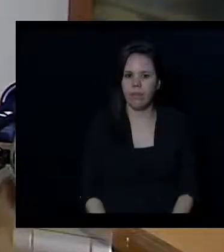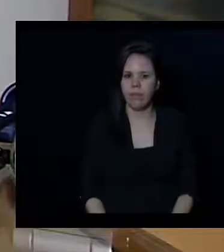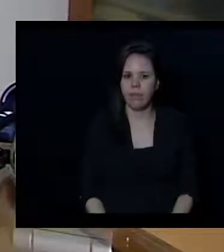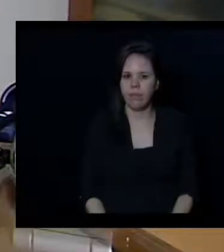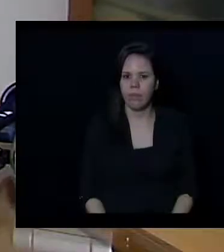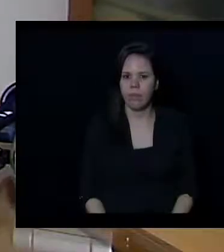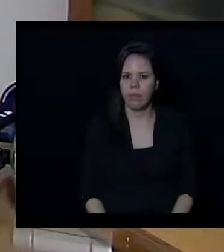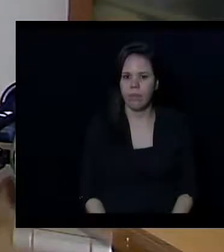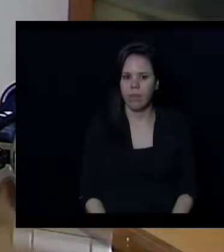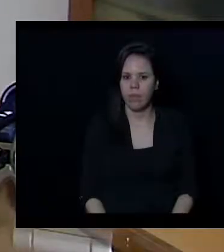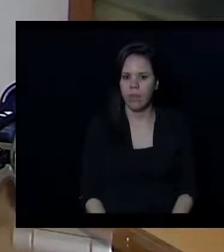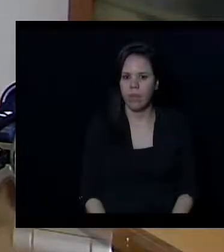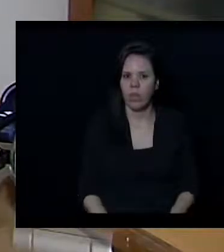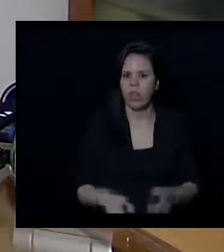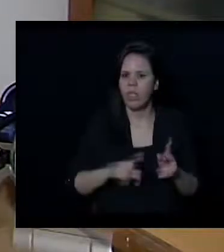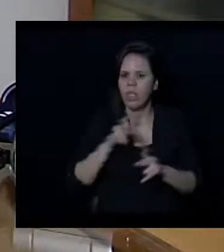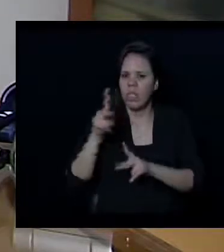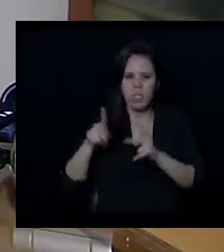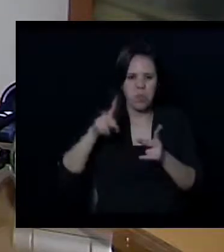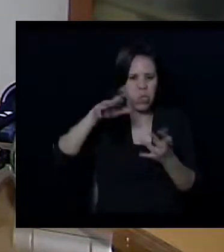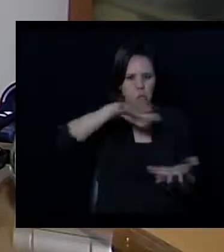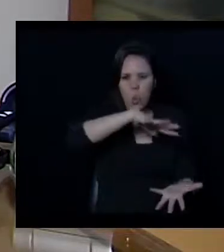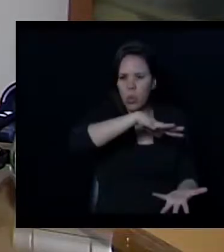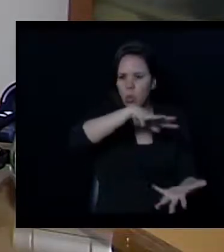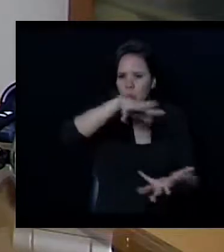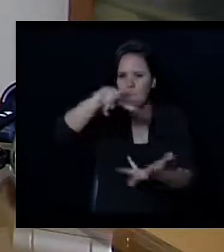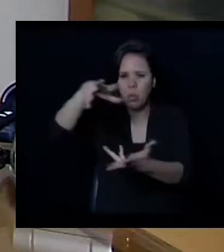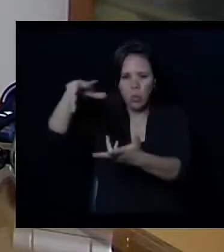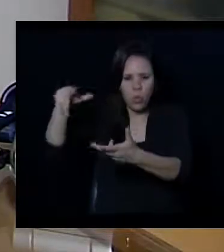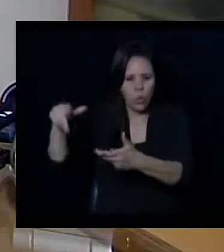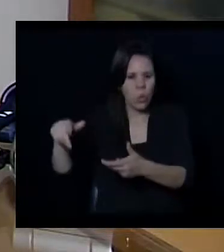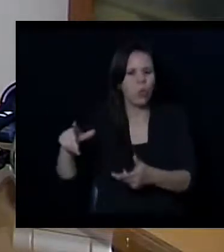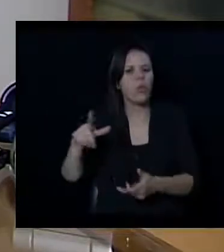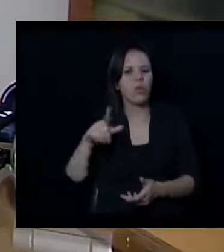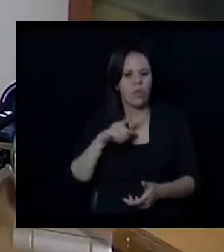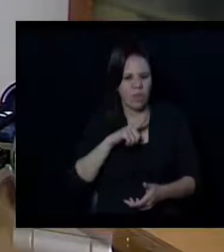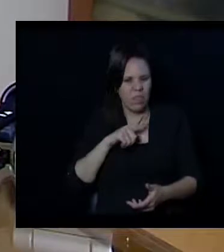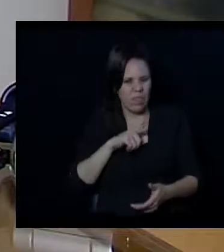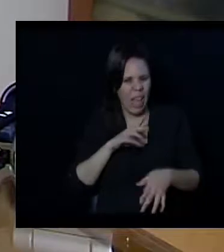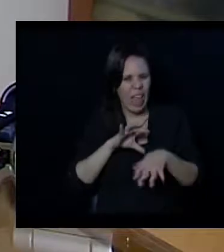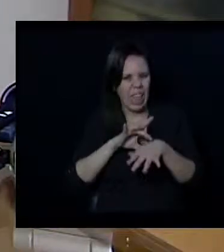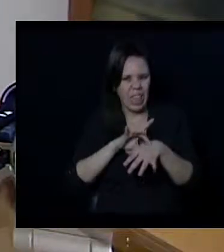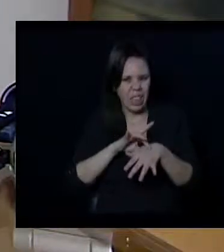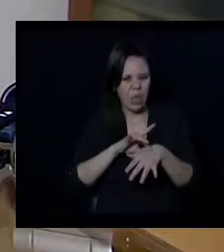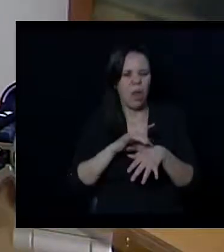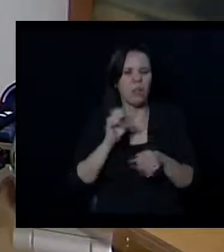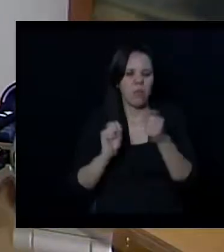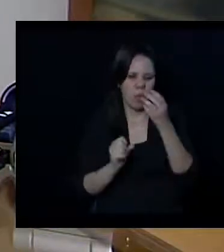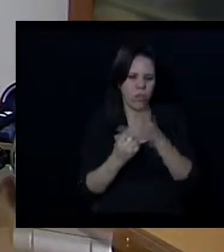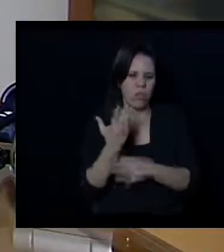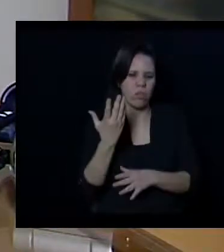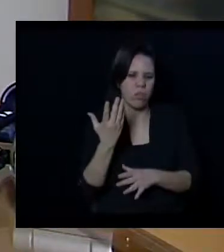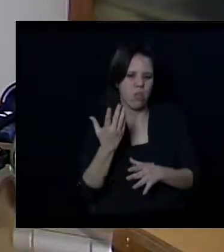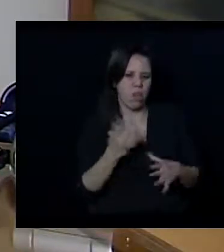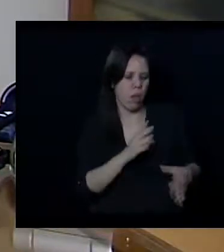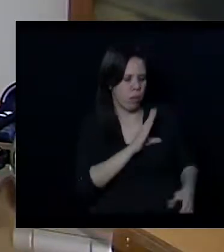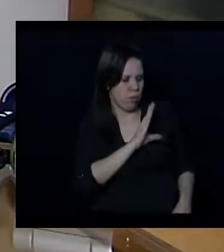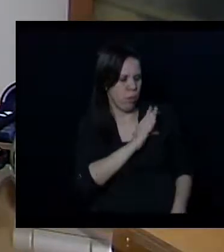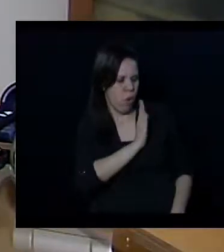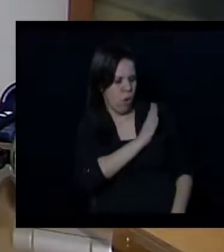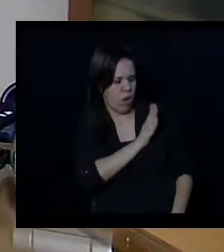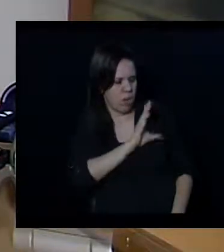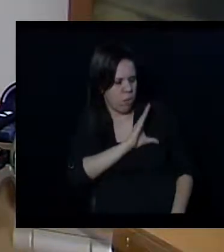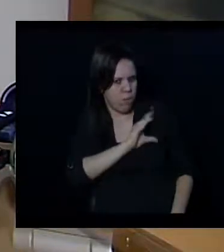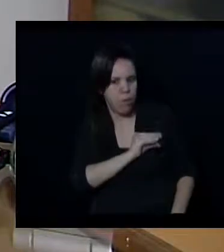No mundo inteiro, a doença coronariana, ou seja, aquela que leva a infarto, é o principal problema de